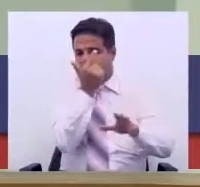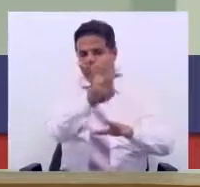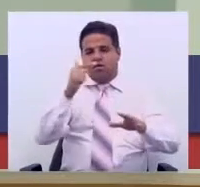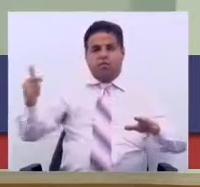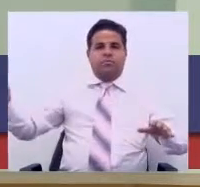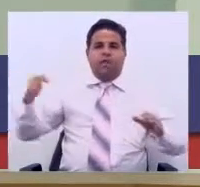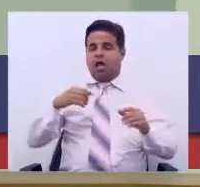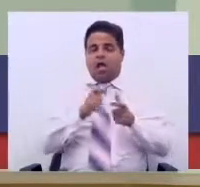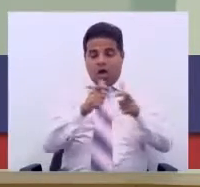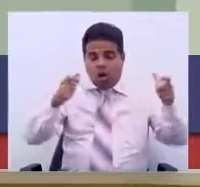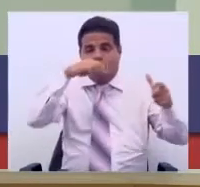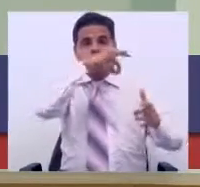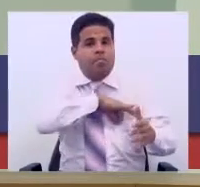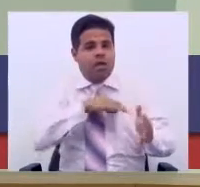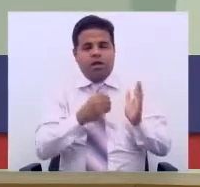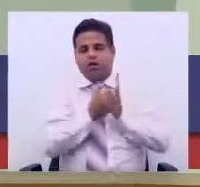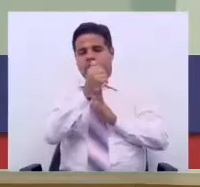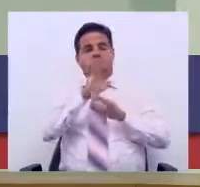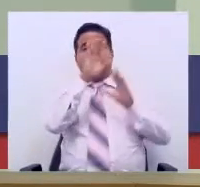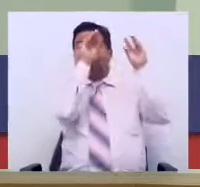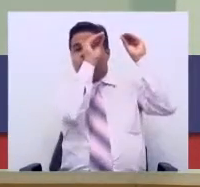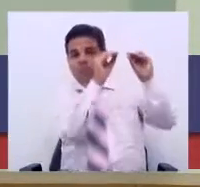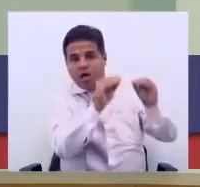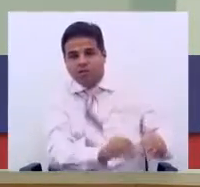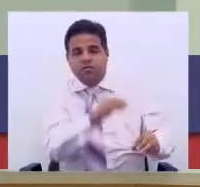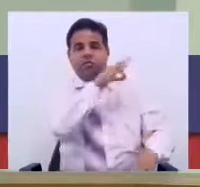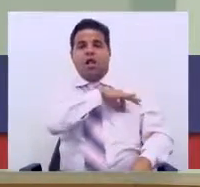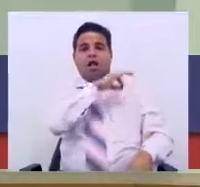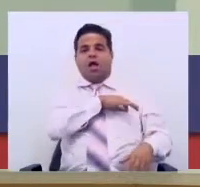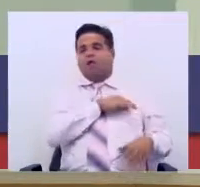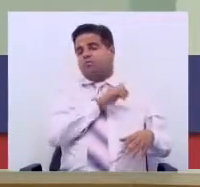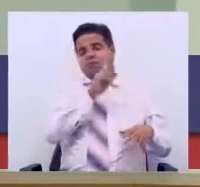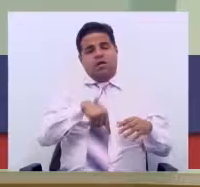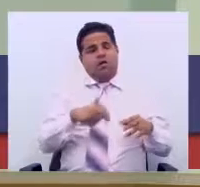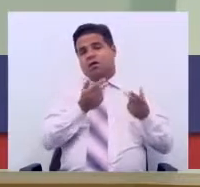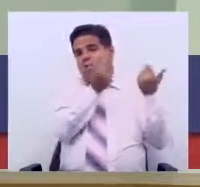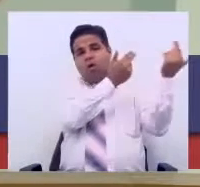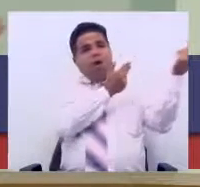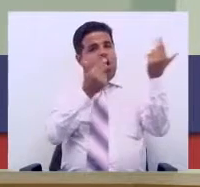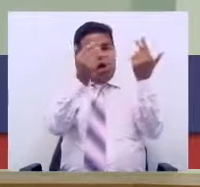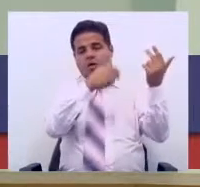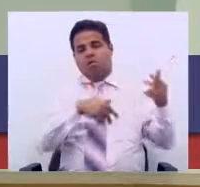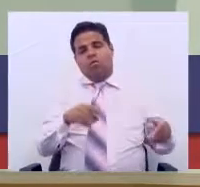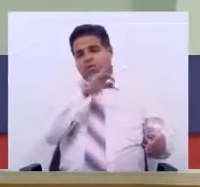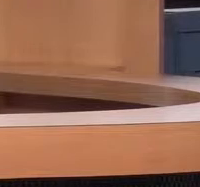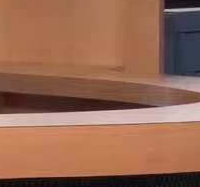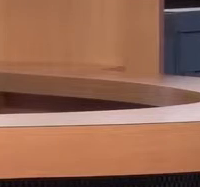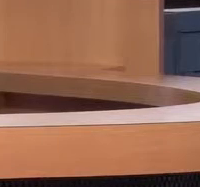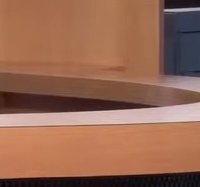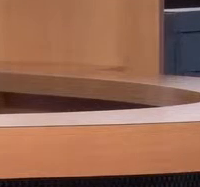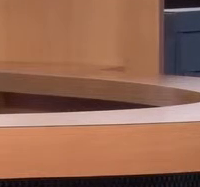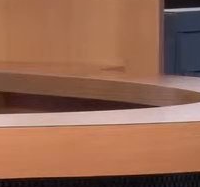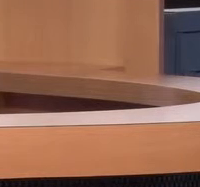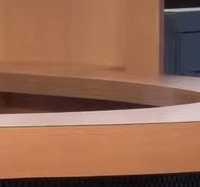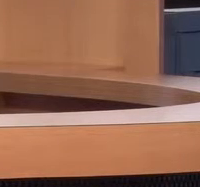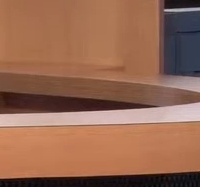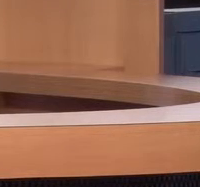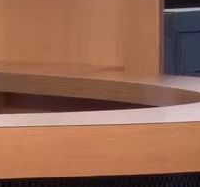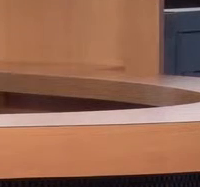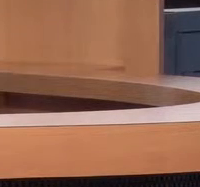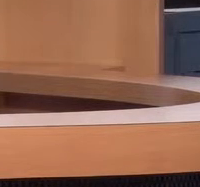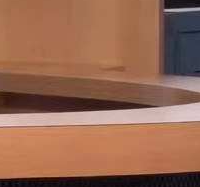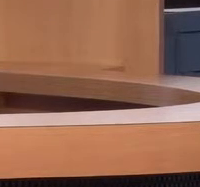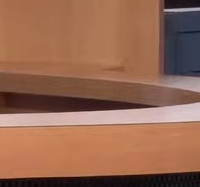existe aumento, e sim fixação do salário, que será exatamente o salário atual do prefeito. Alguns vereadores